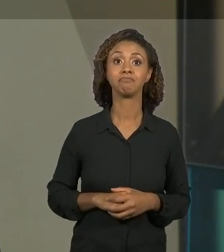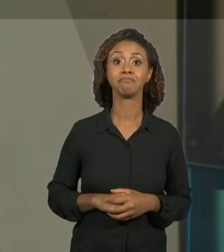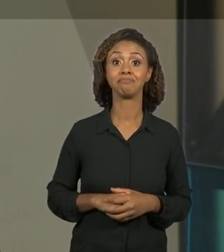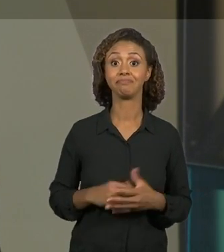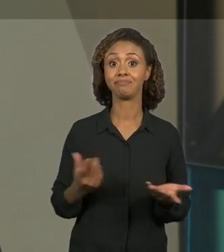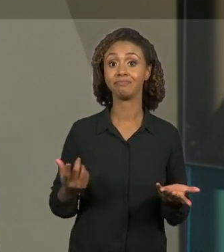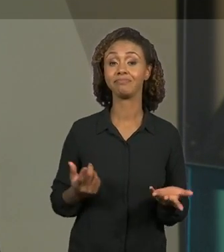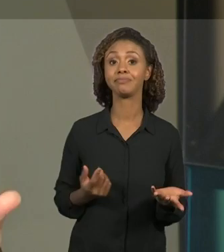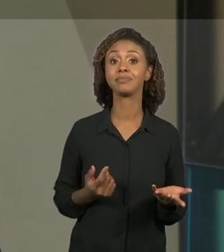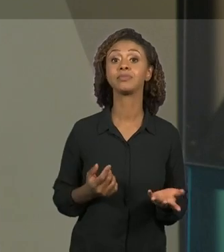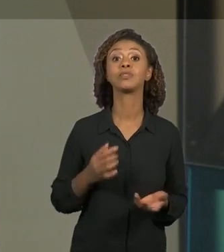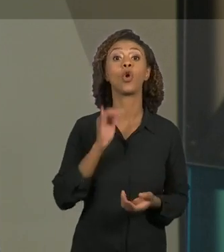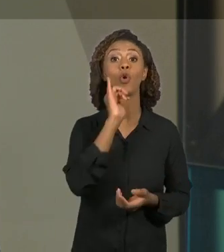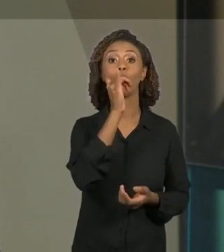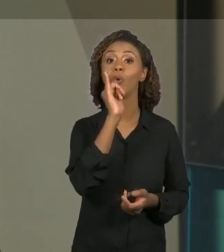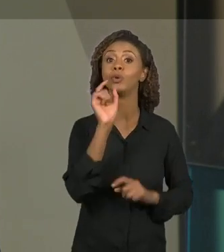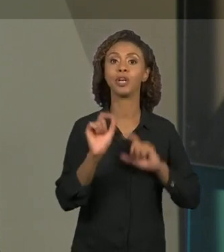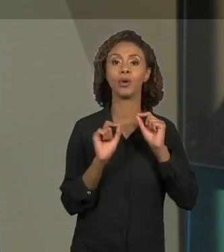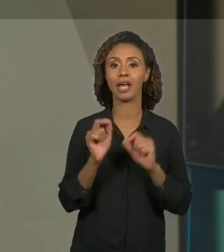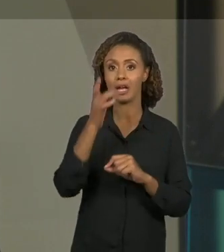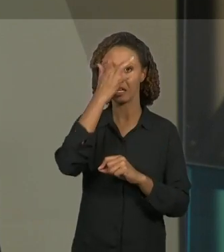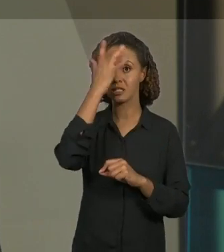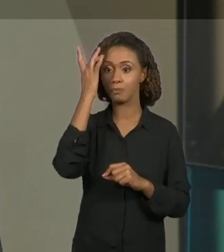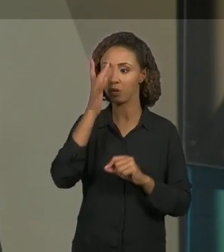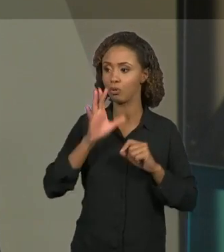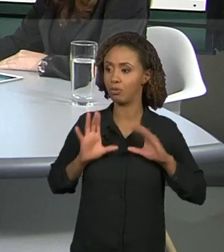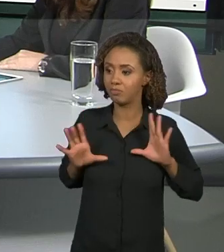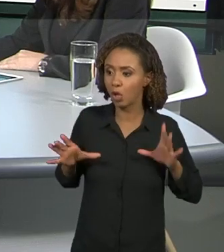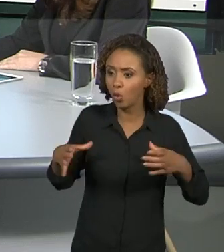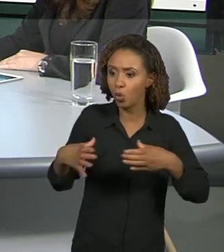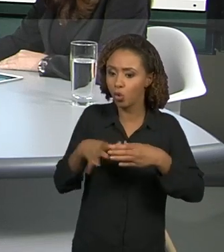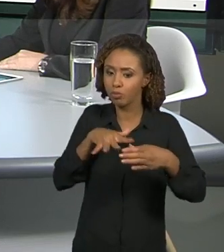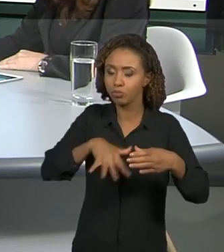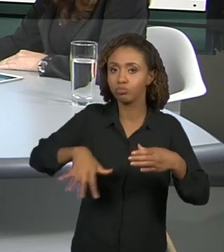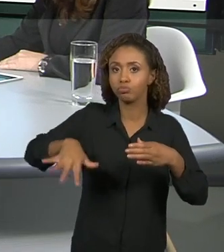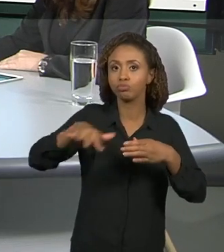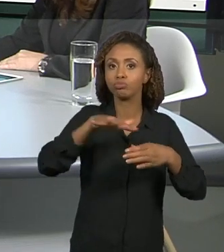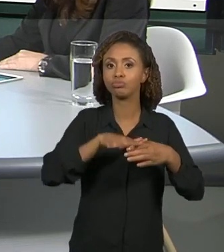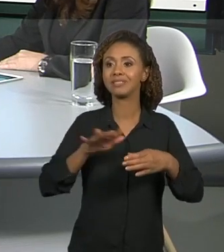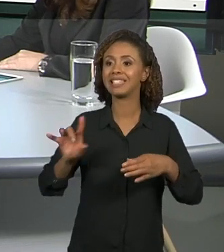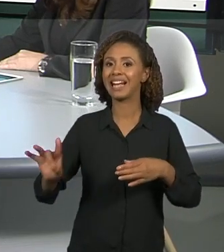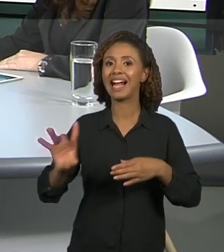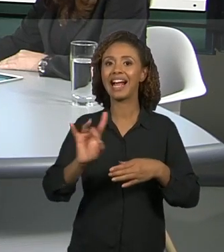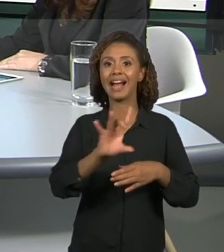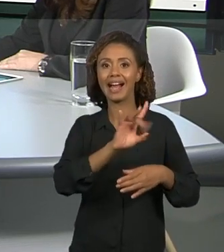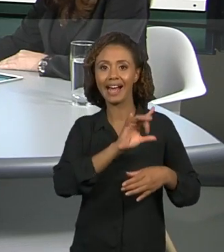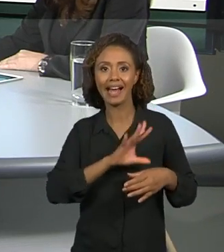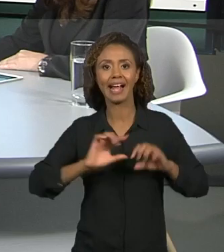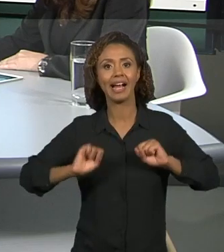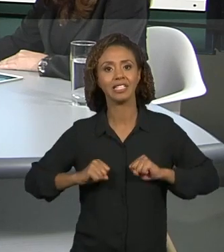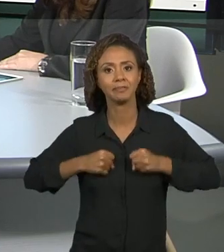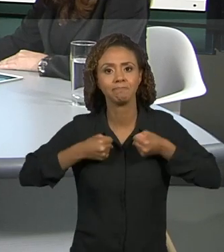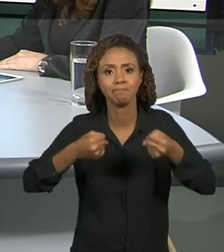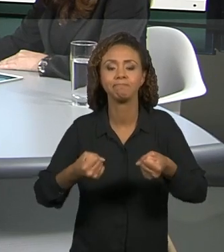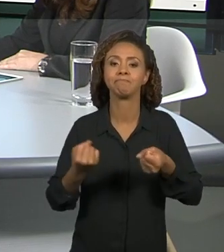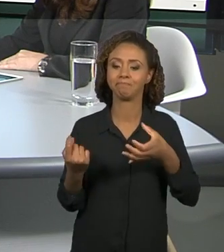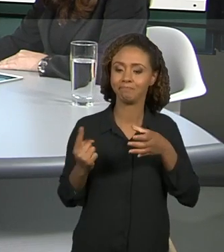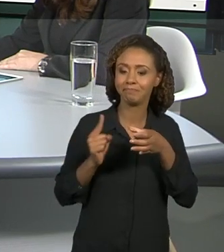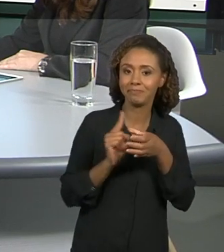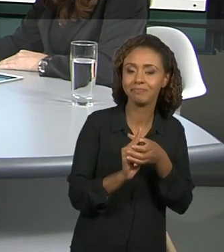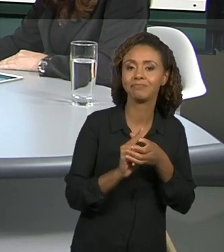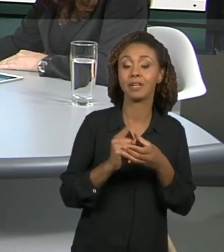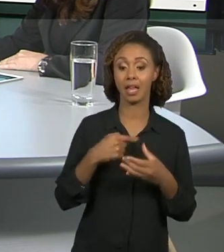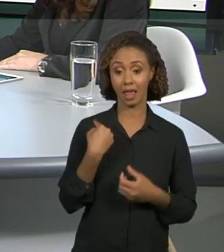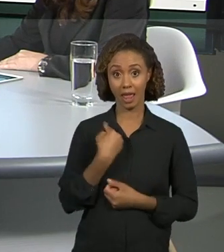de que assim todos os envolvidos nesse projeto a doação de cada um parabenizar a todos agradecer por